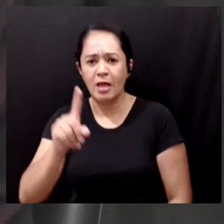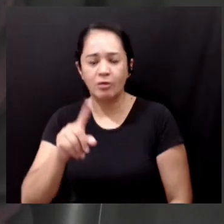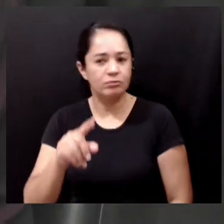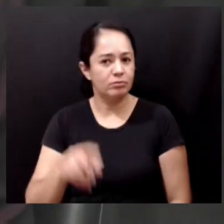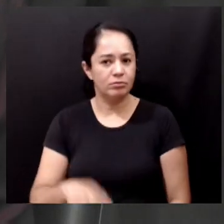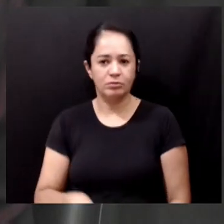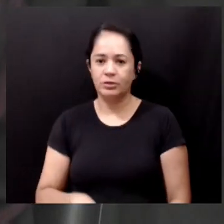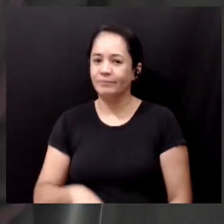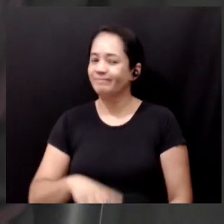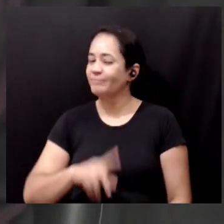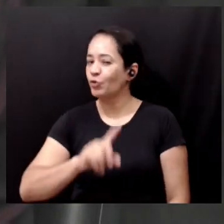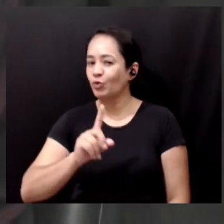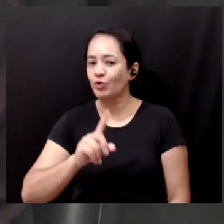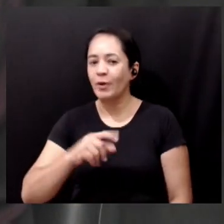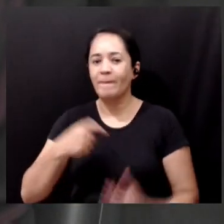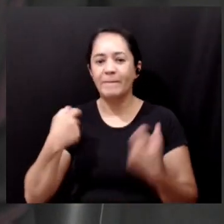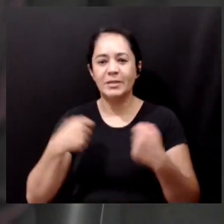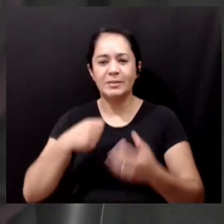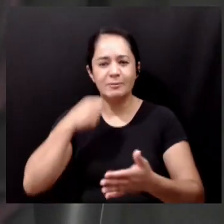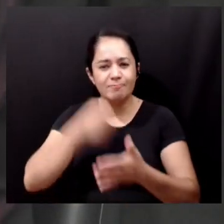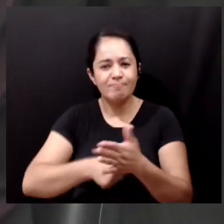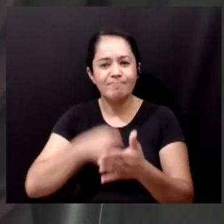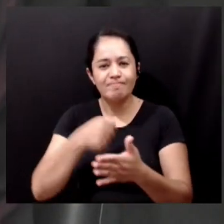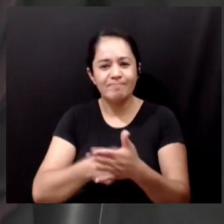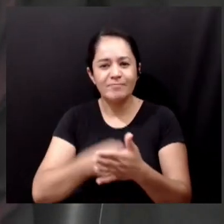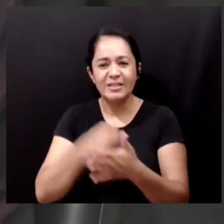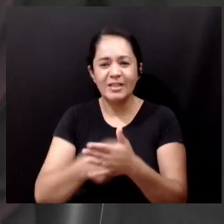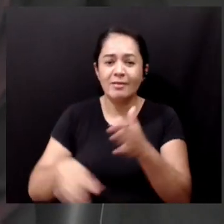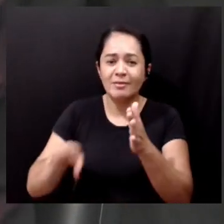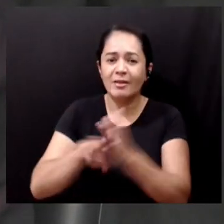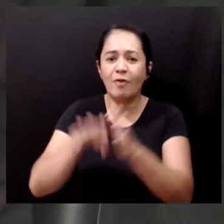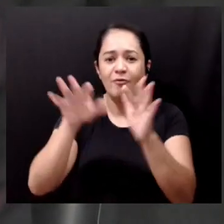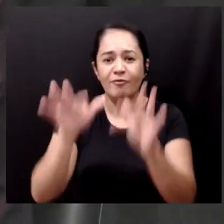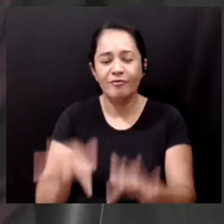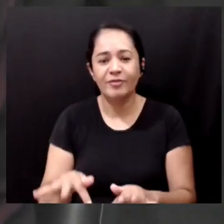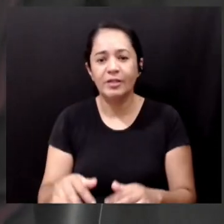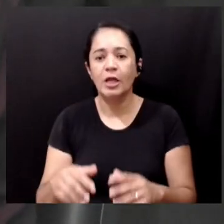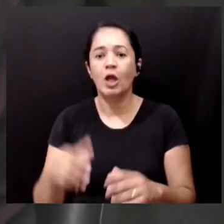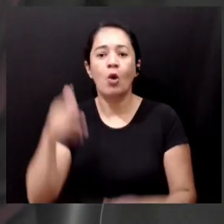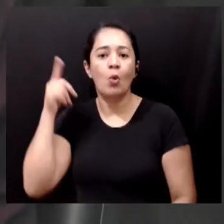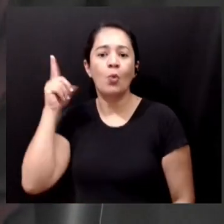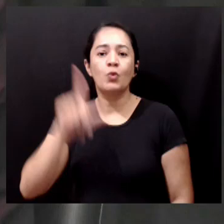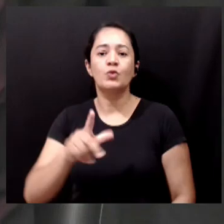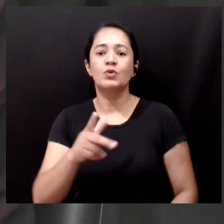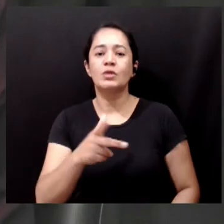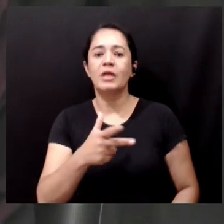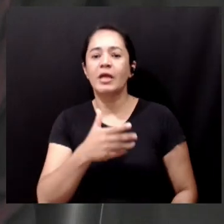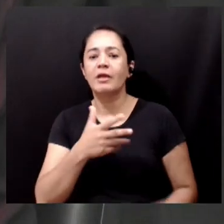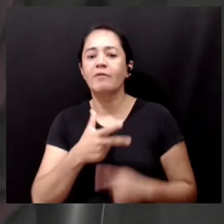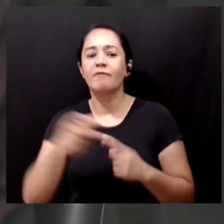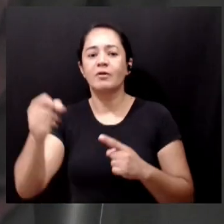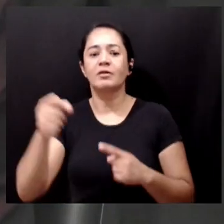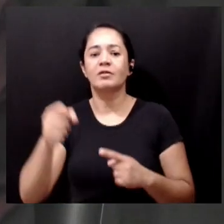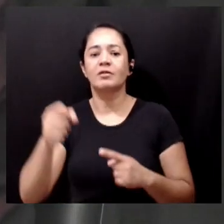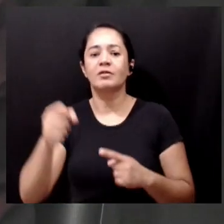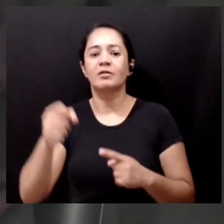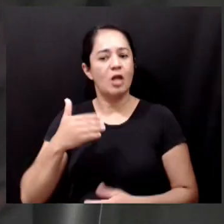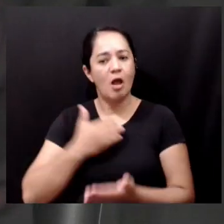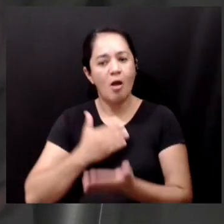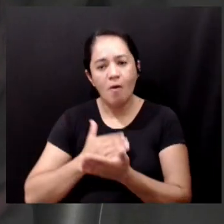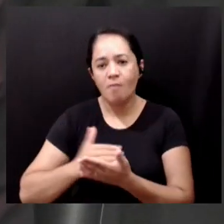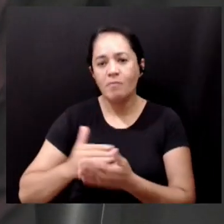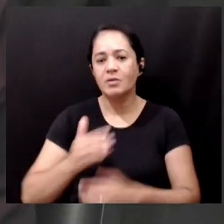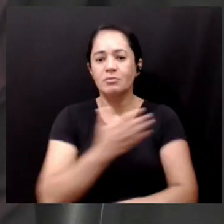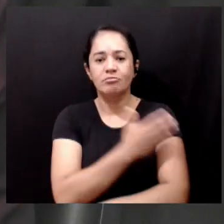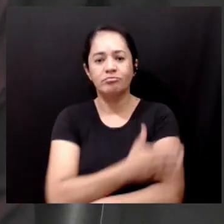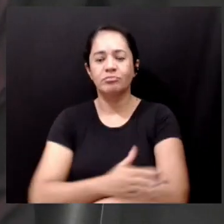Tem saída, tem melhora, tem como fazer. Isso veio do meu berço, veio da minha base. Então,